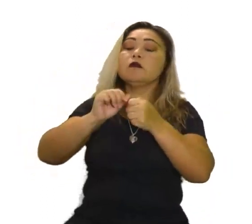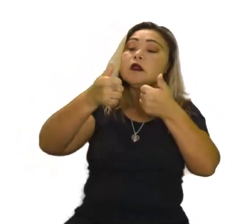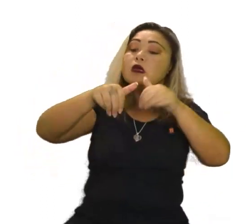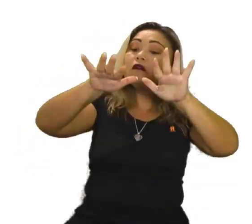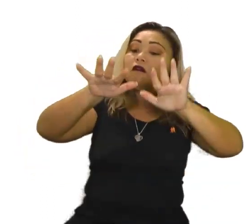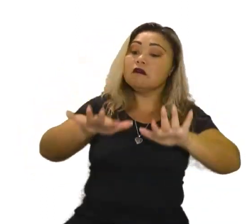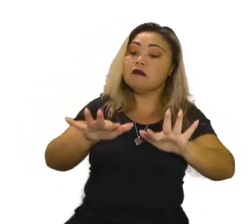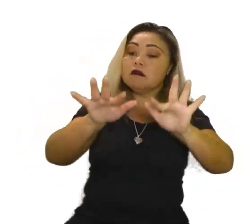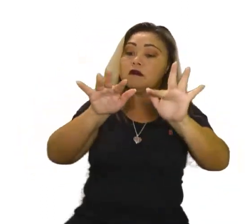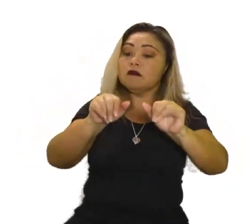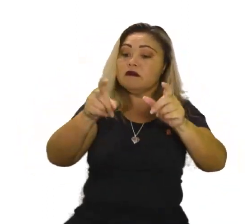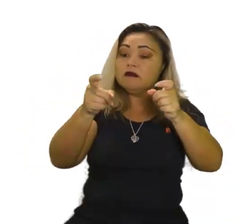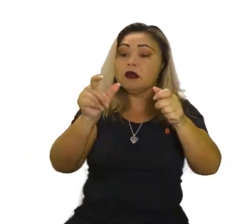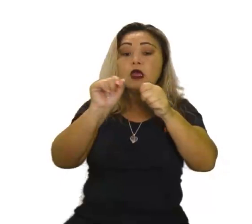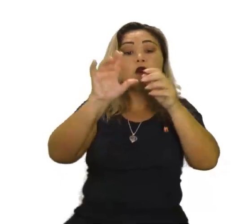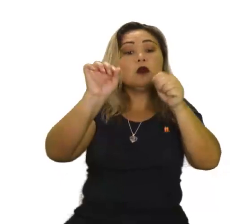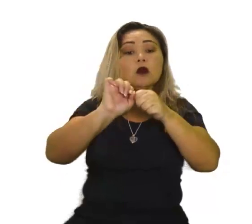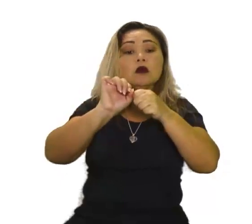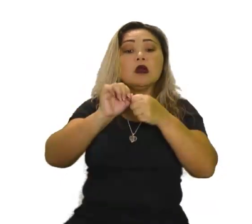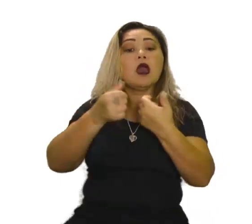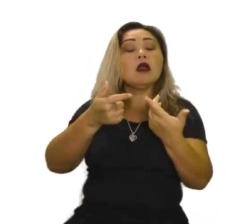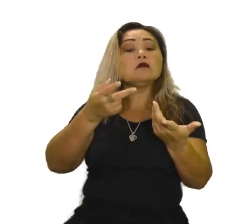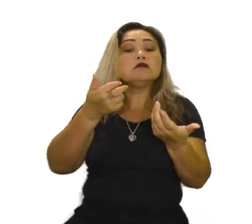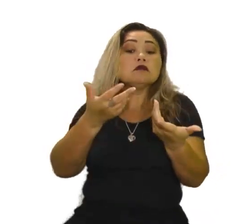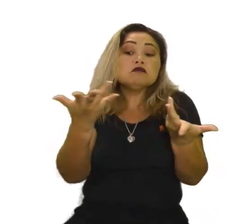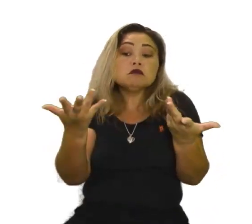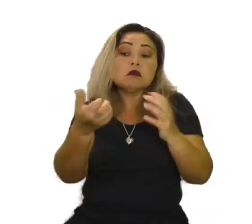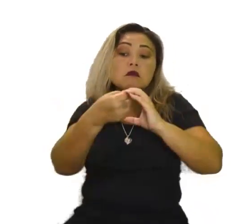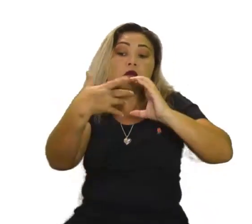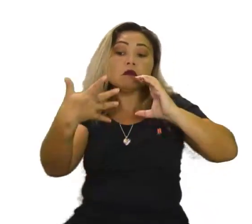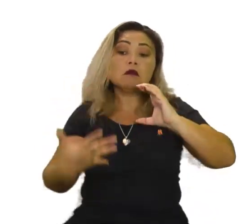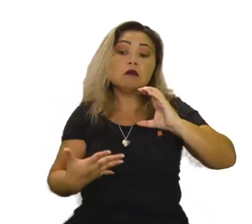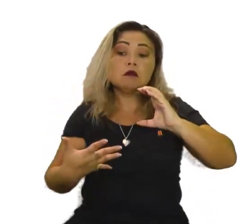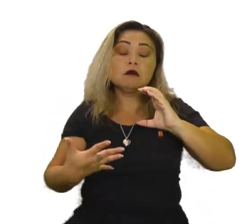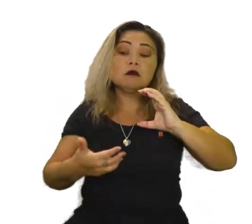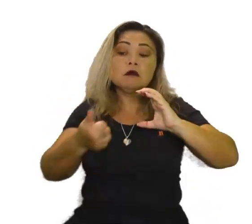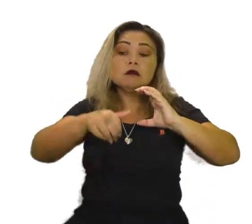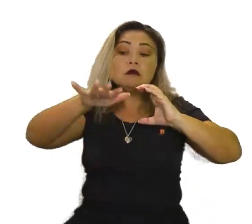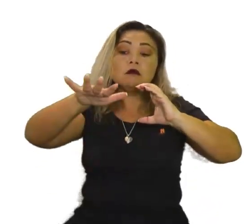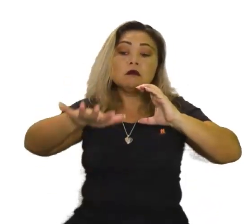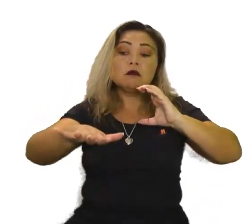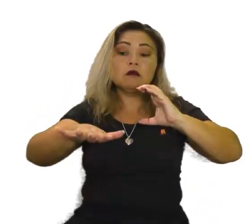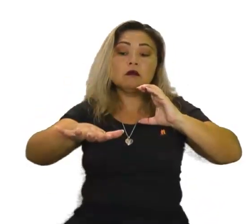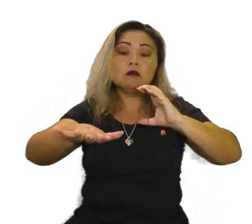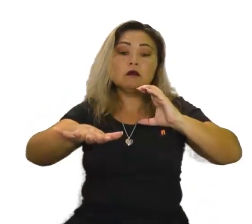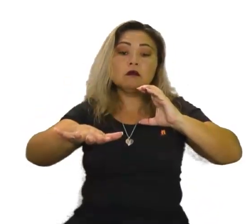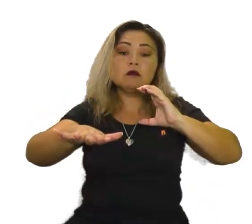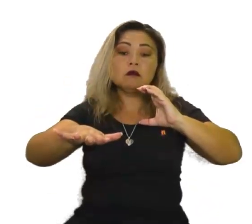fixo, é caracterizado pela permanência, pessoal, de cada